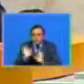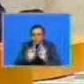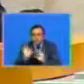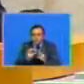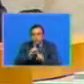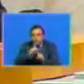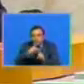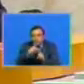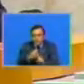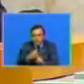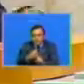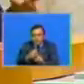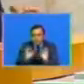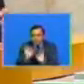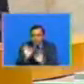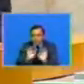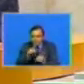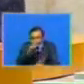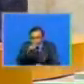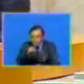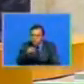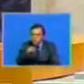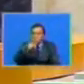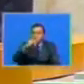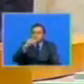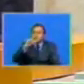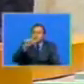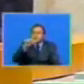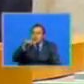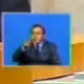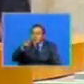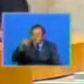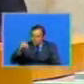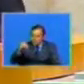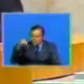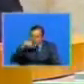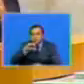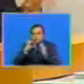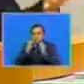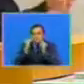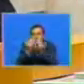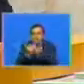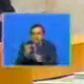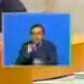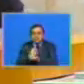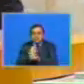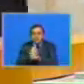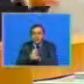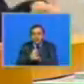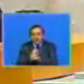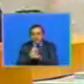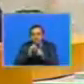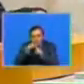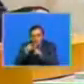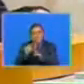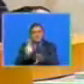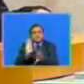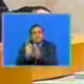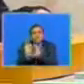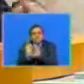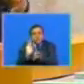organizada. O você no parlamento trouxe à casa algo que a casa esperava e que a sociedade